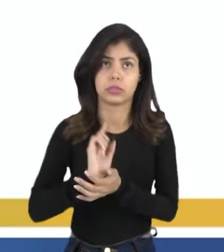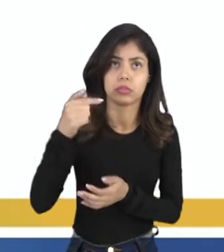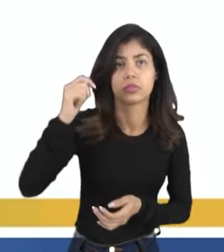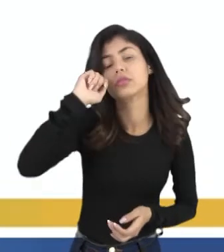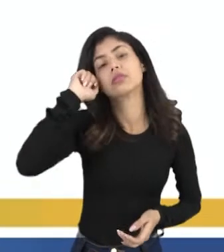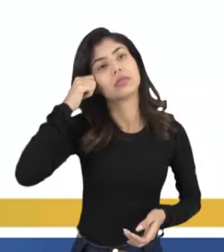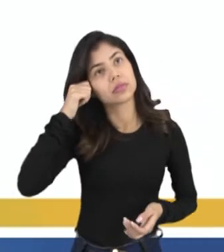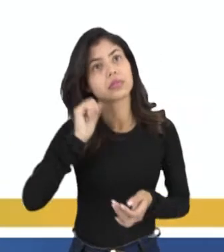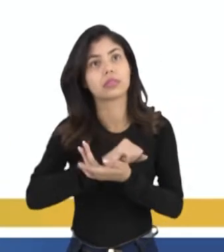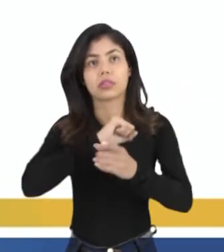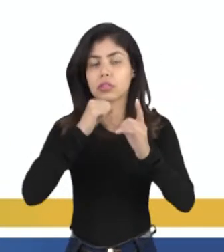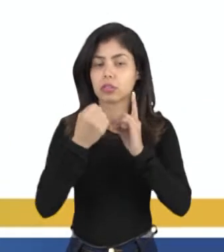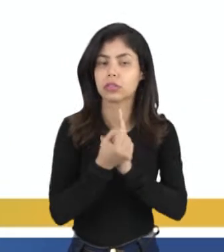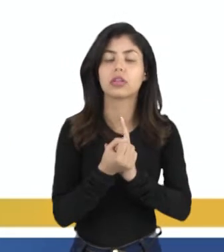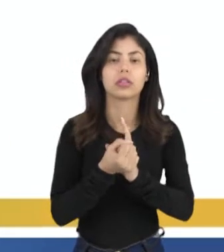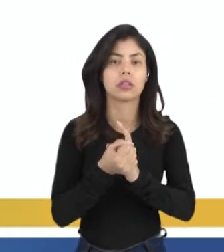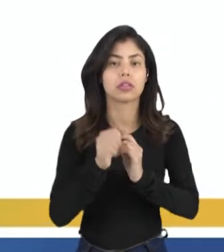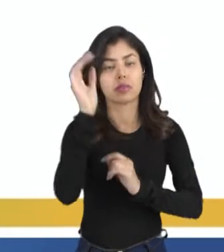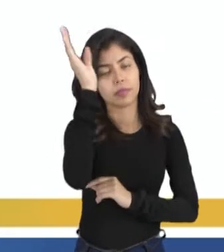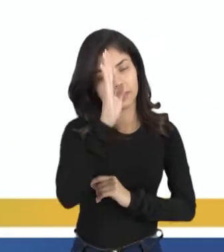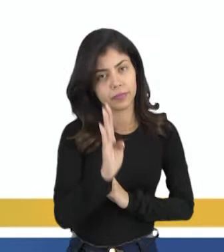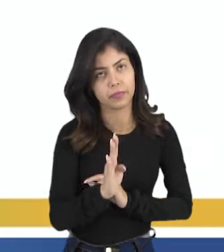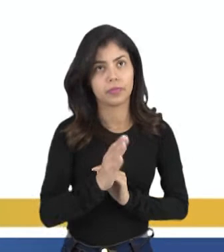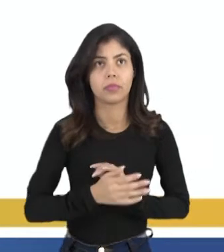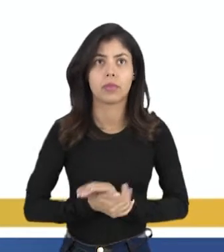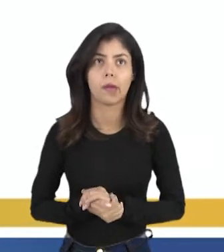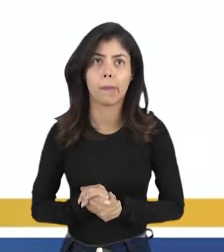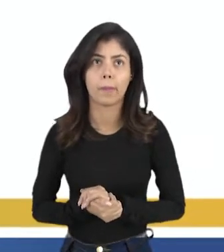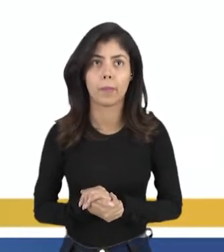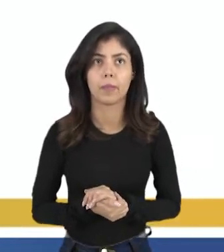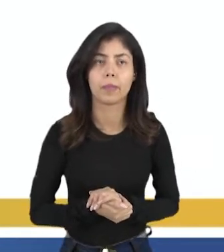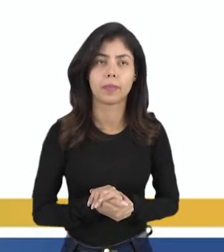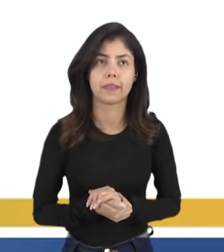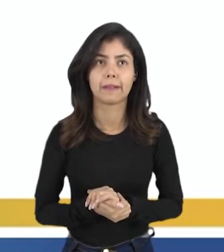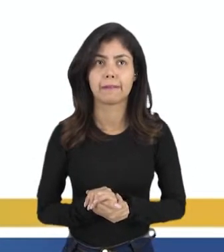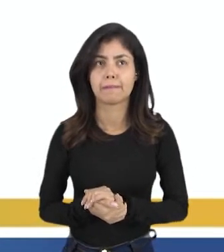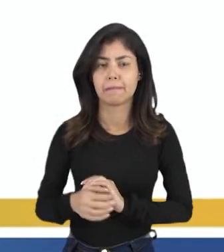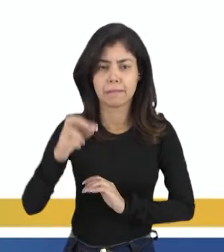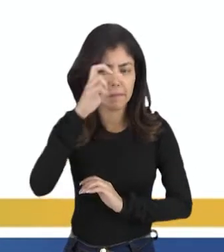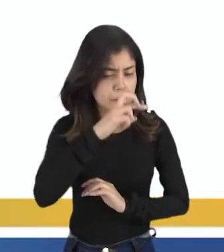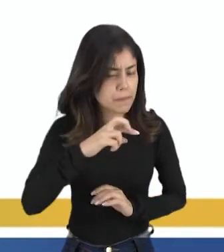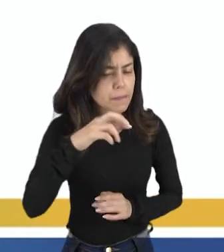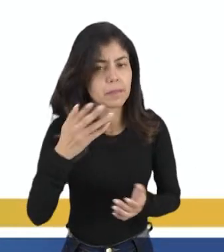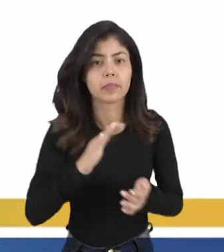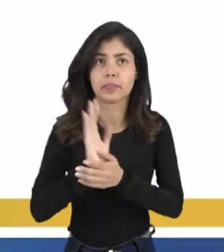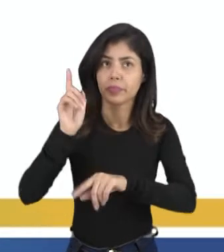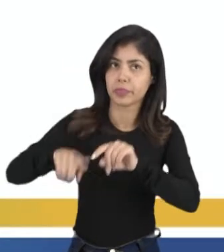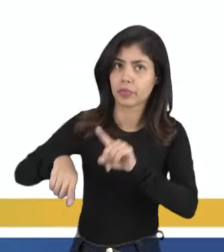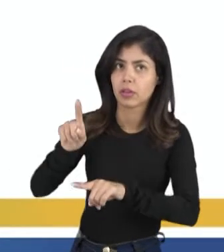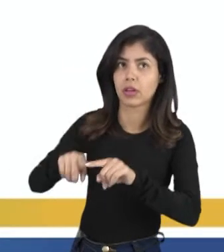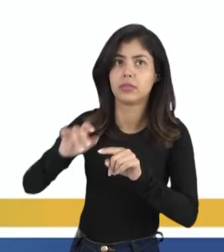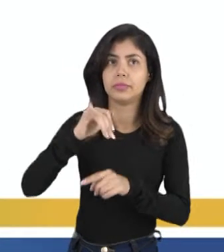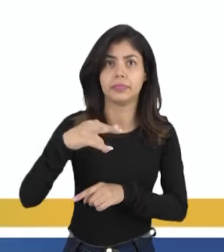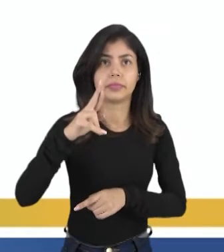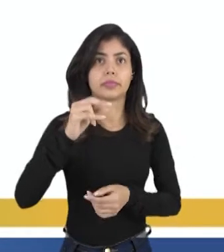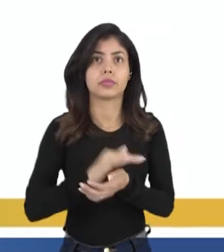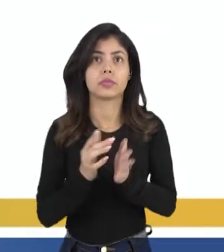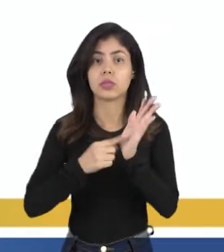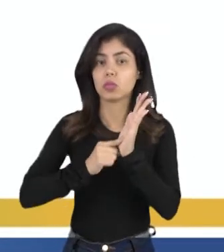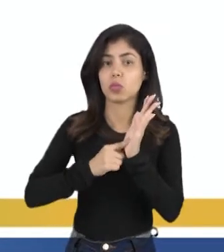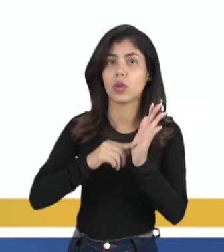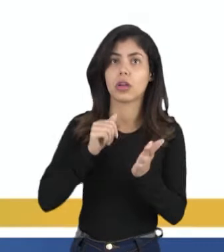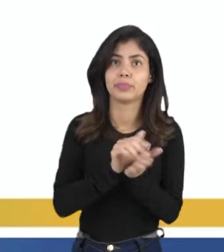pelos ou pelas negros ou negras na sociedade brasileira. A análise do material imagético